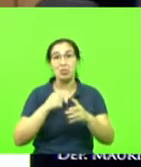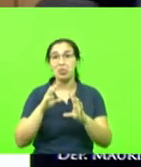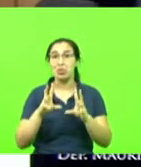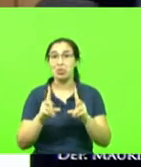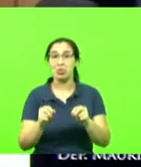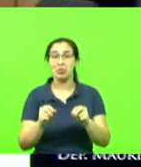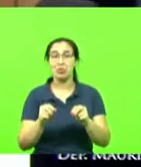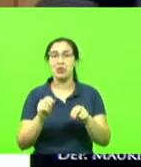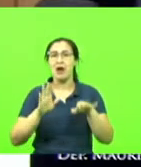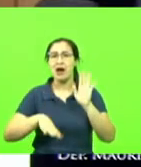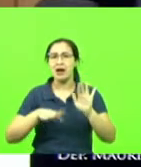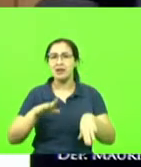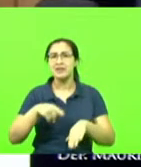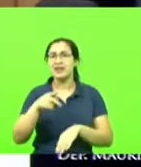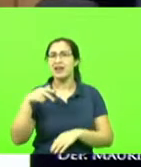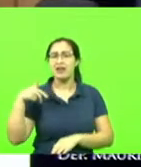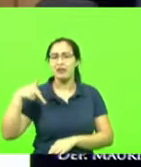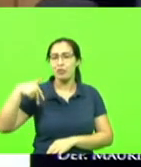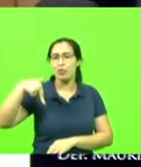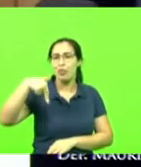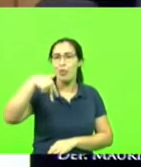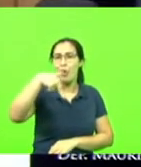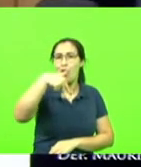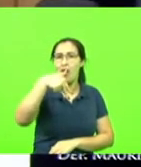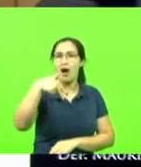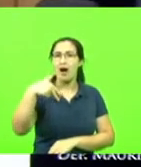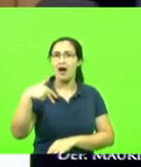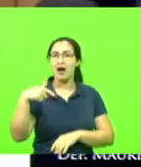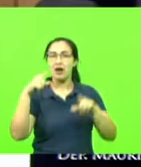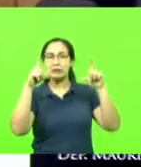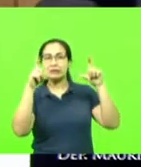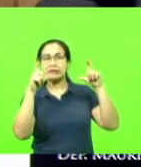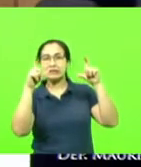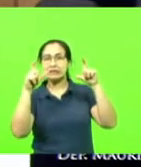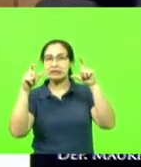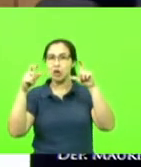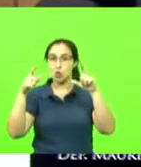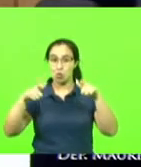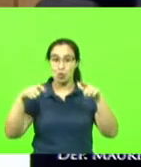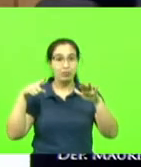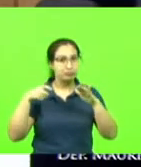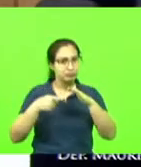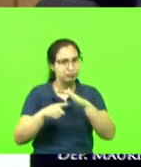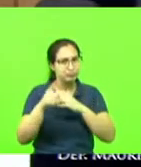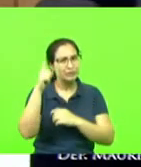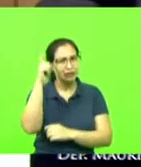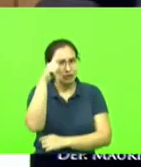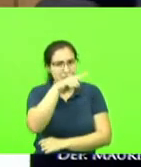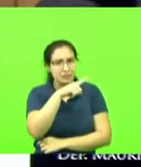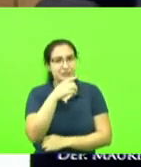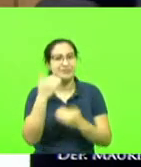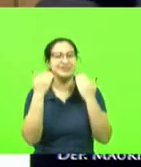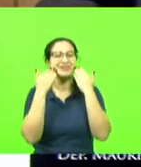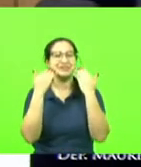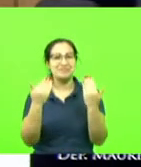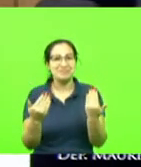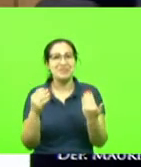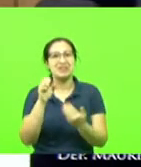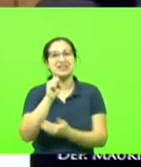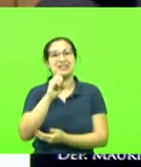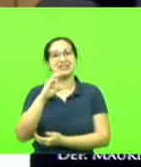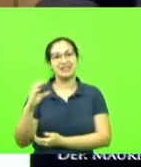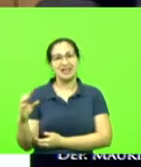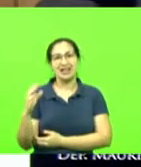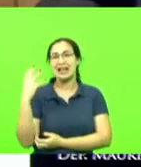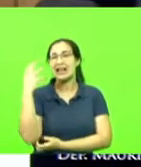vai lá num lugar ermo para poder tirar as fotos mais bonitas e mostrar a Serra Catarinense na sua exuberância. Então,